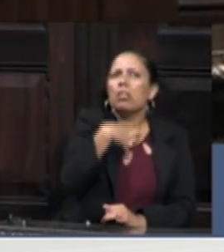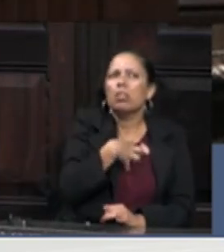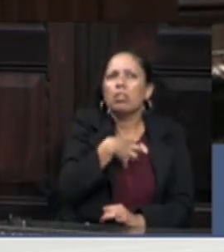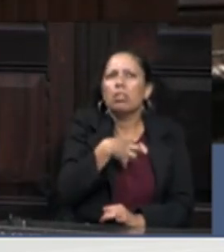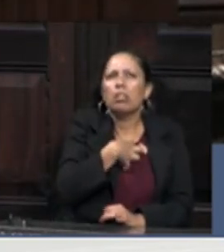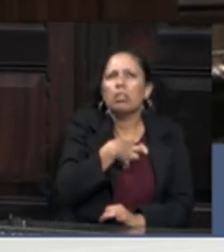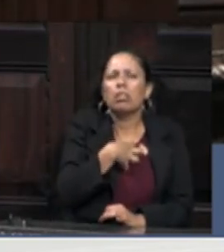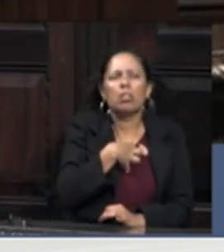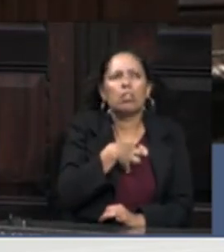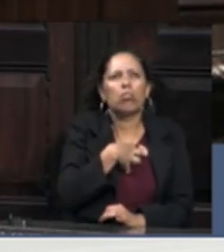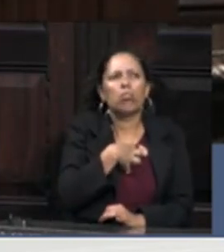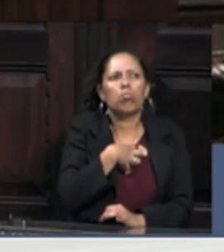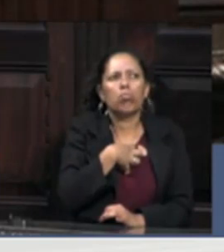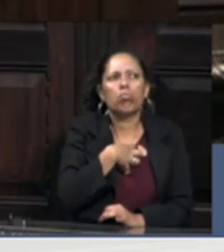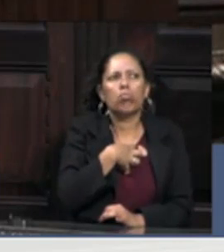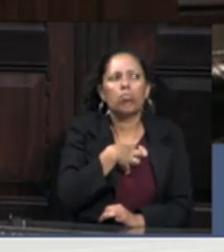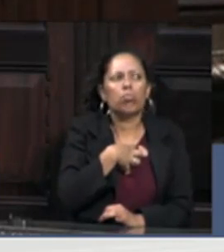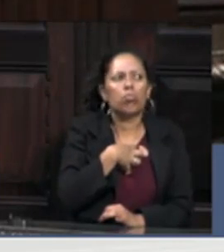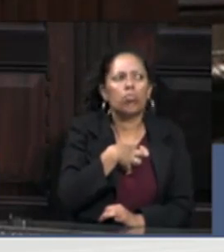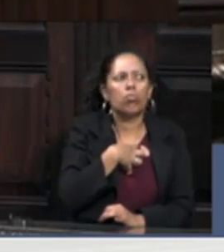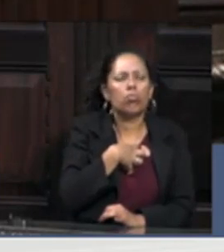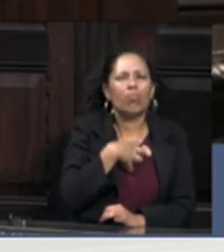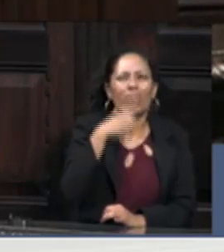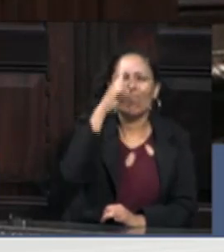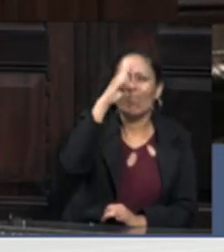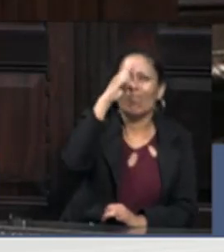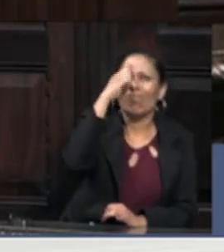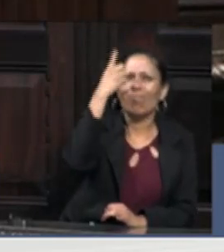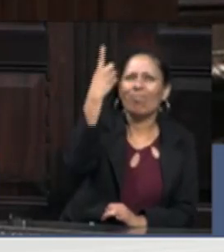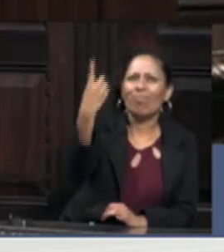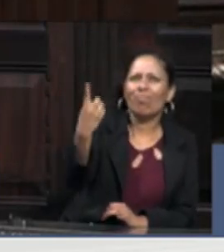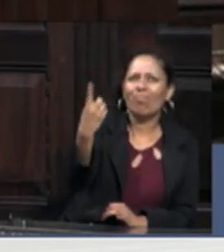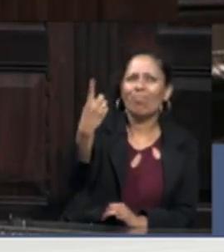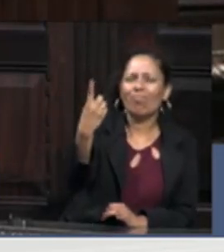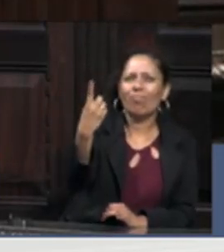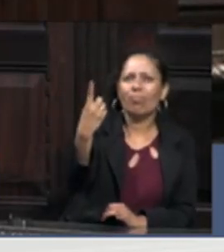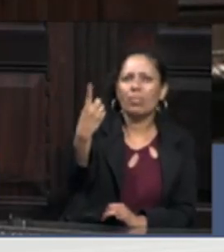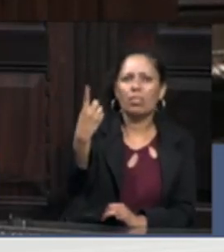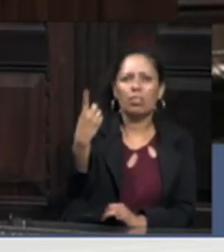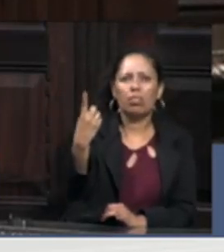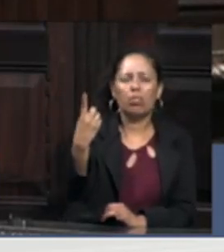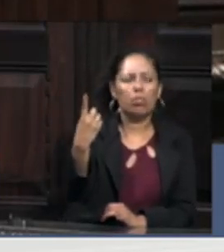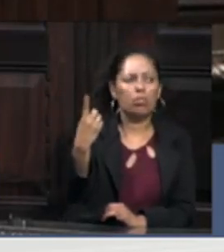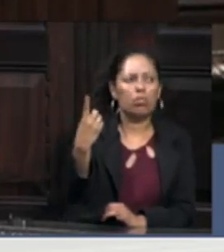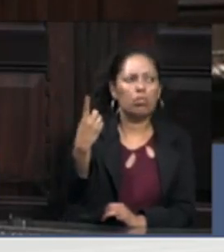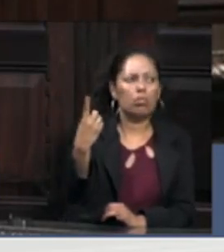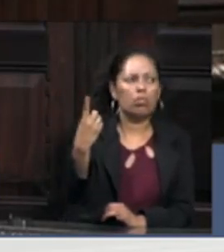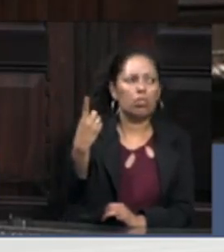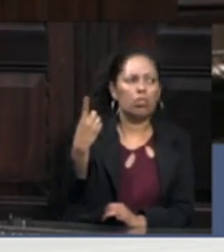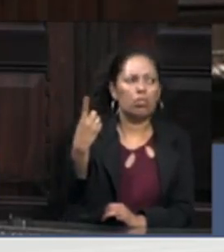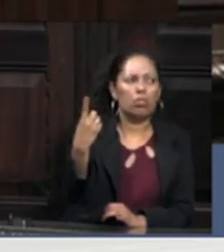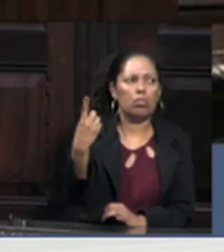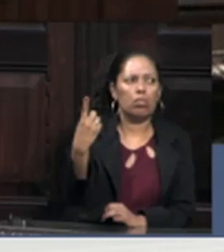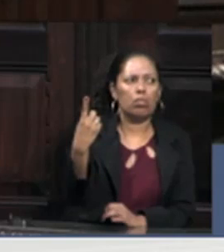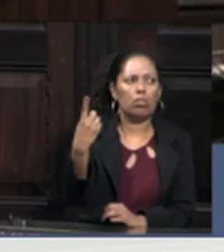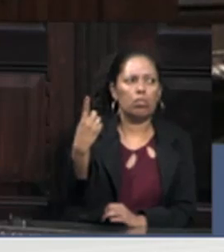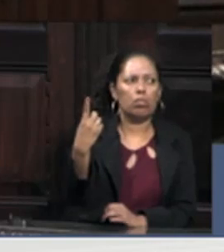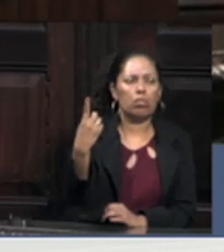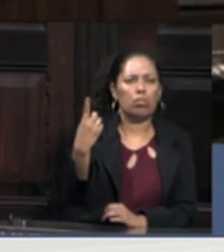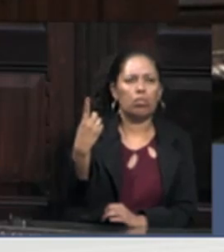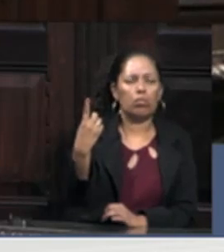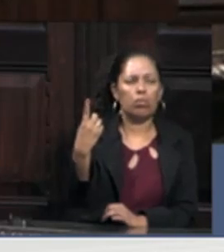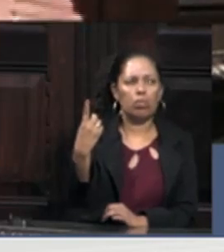uma certa dúvida, no mínimo, em relação àquilo que se